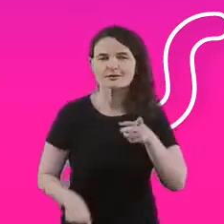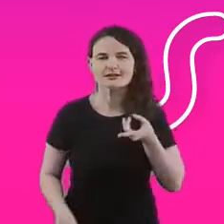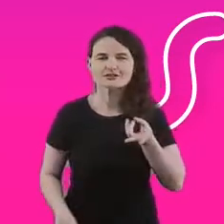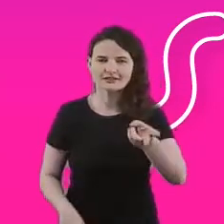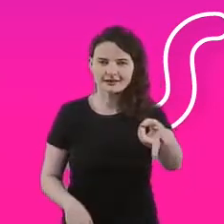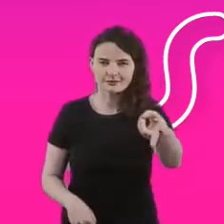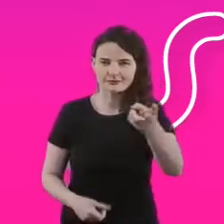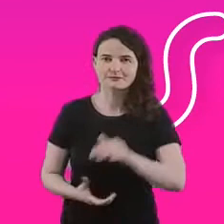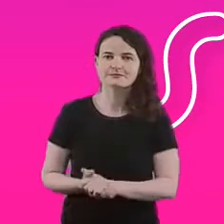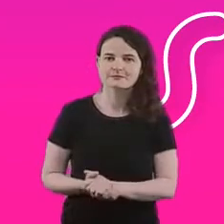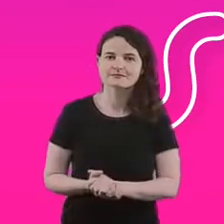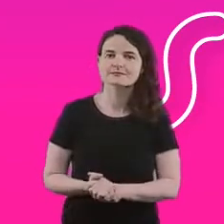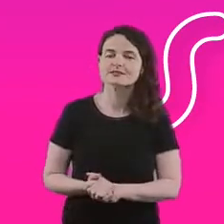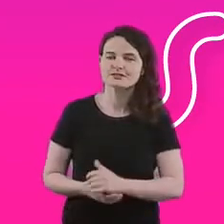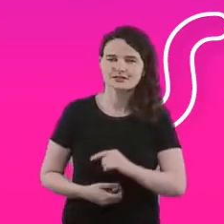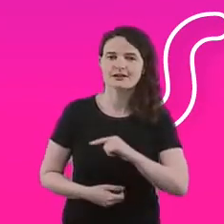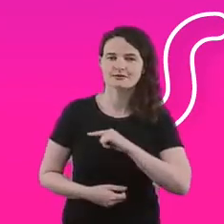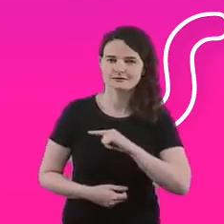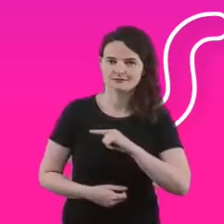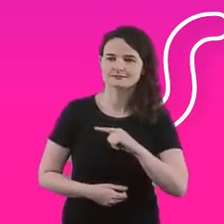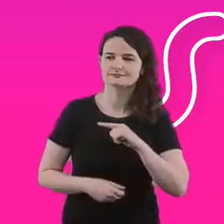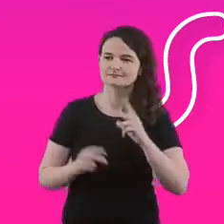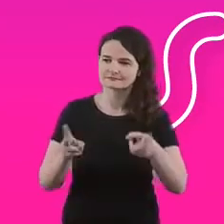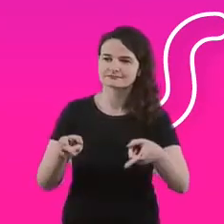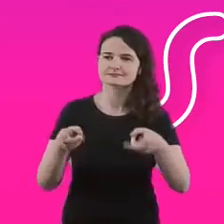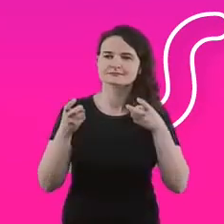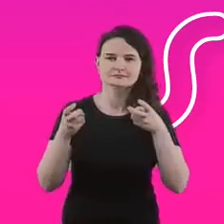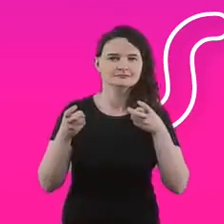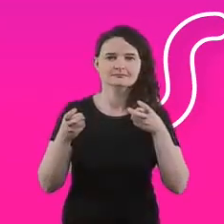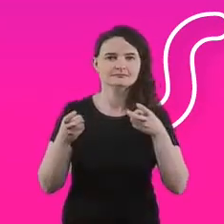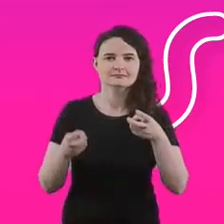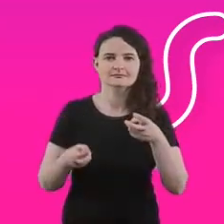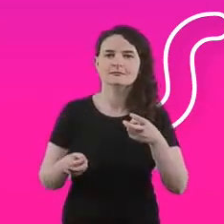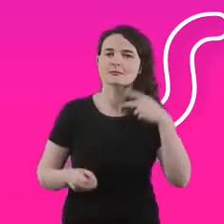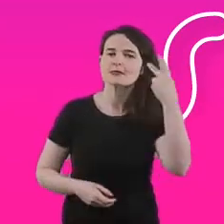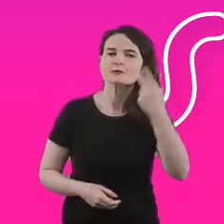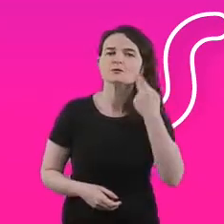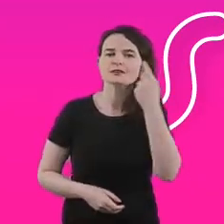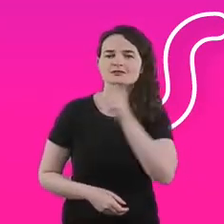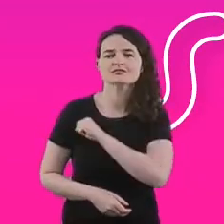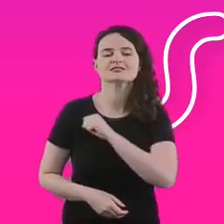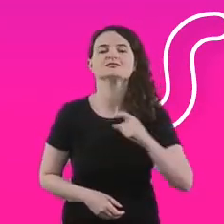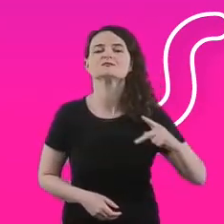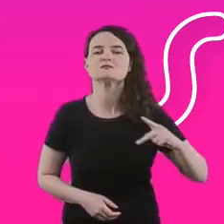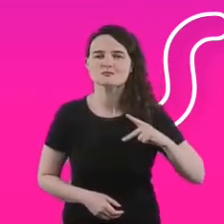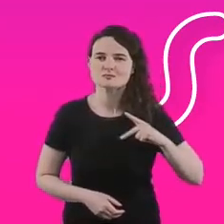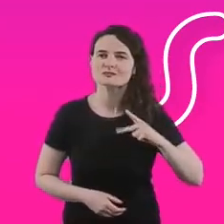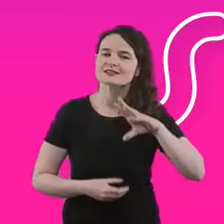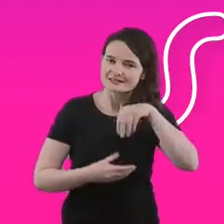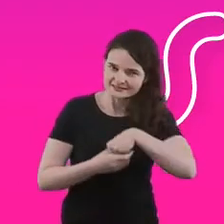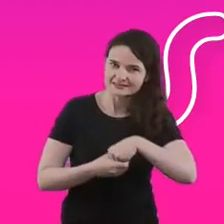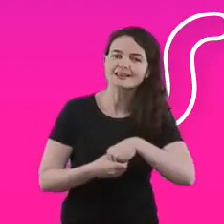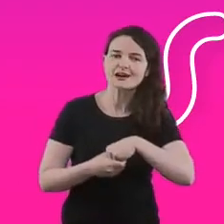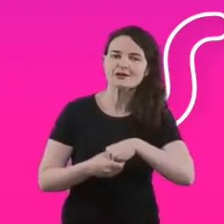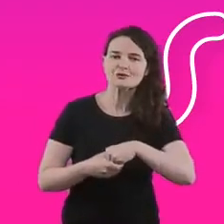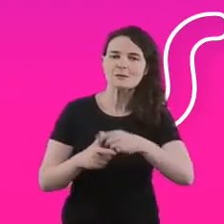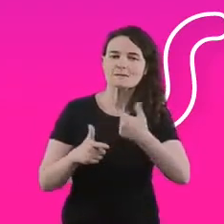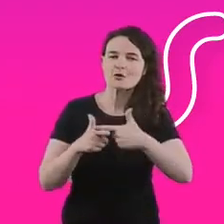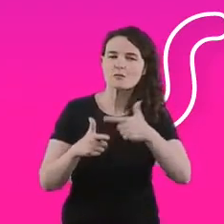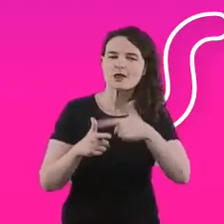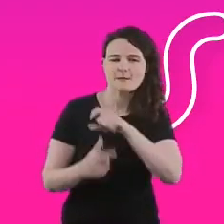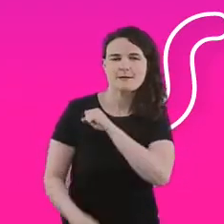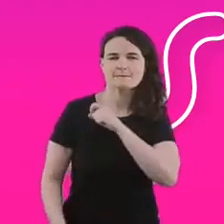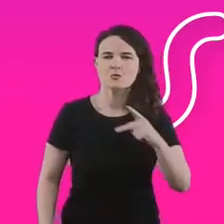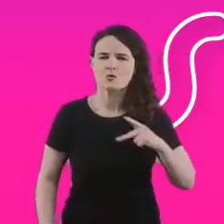grande inspiração quando a gente pensa no ciclo tradicional de políticas públicas, né? No sentido de como é que a gente identifica um problema público e como é que a gente cria